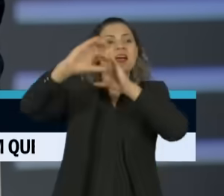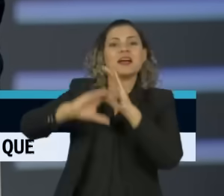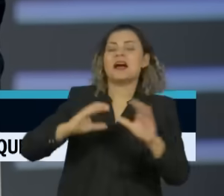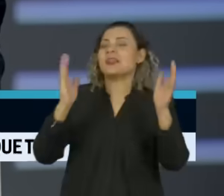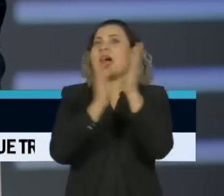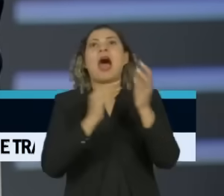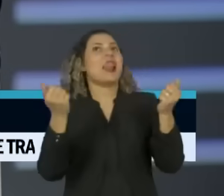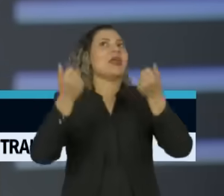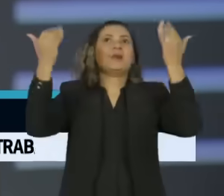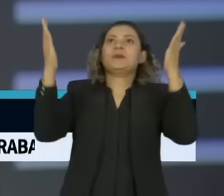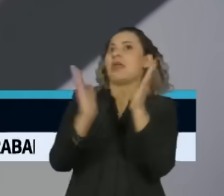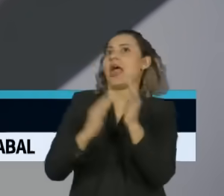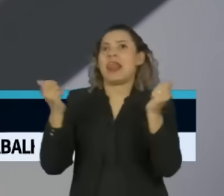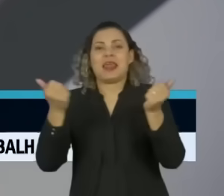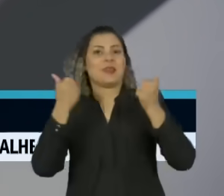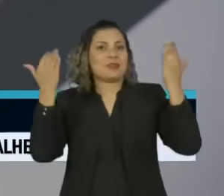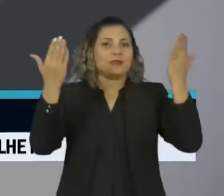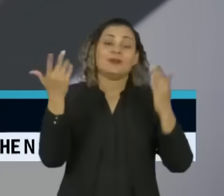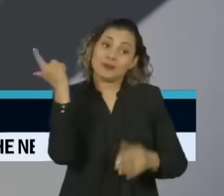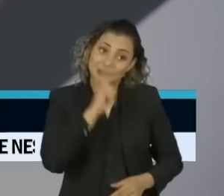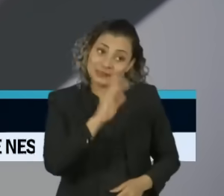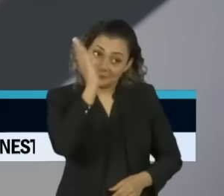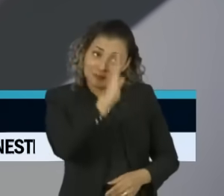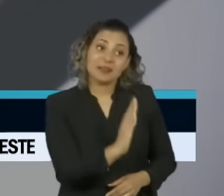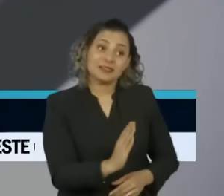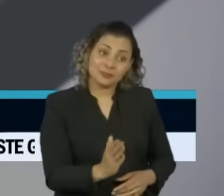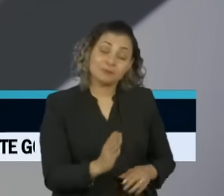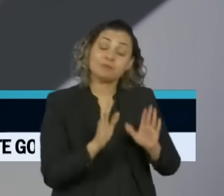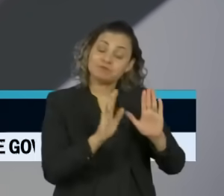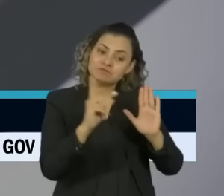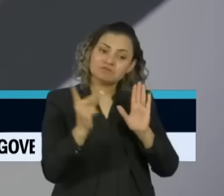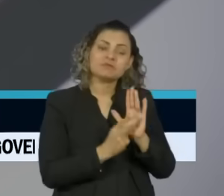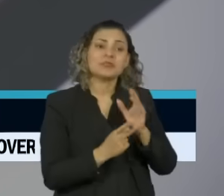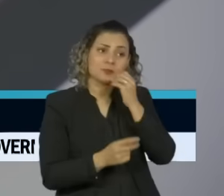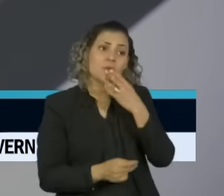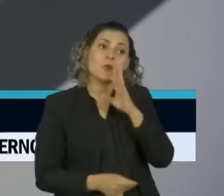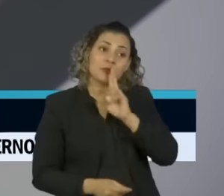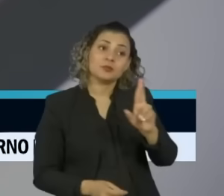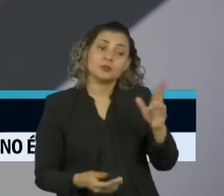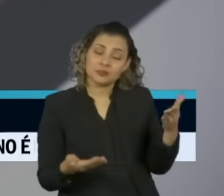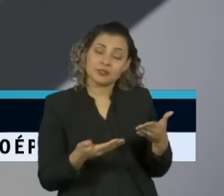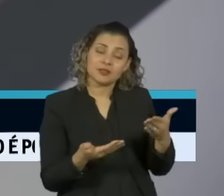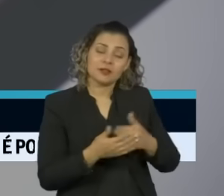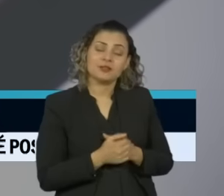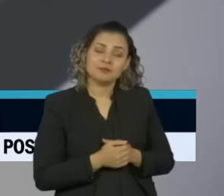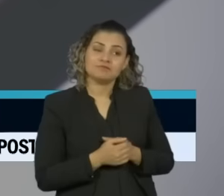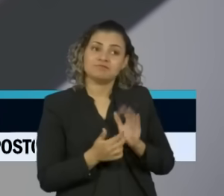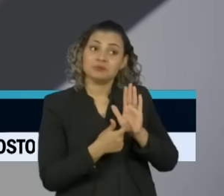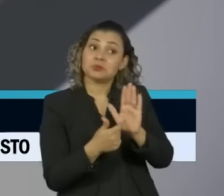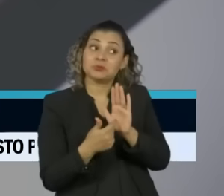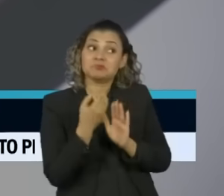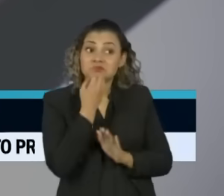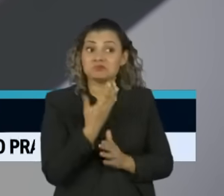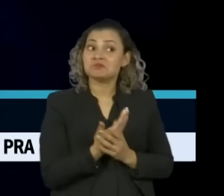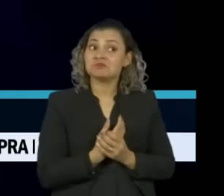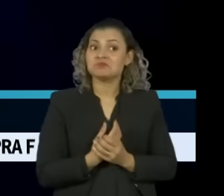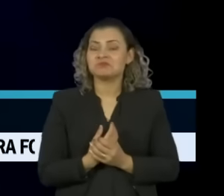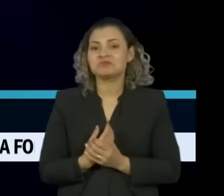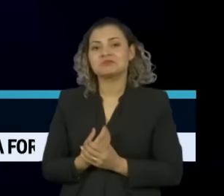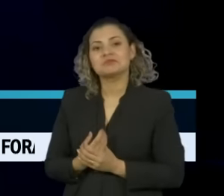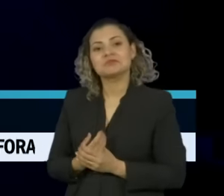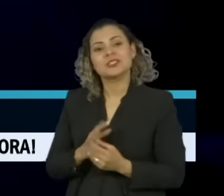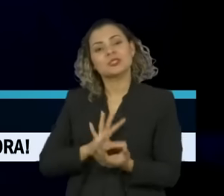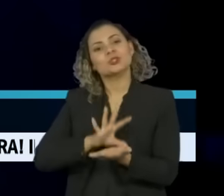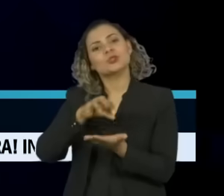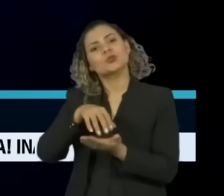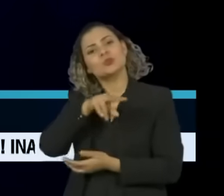aleluia, a aleluia. resposta do Brasil foi boa, muito boa, como está mostrado pelos números. O